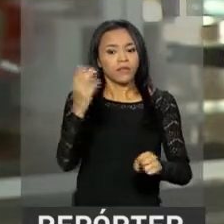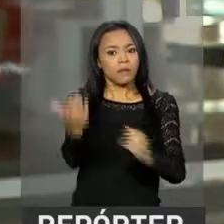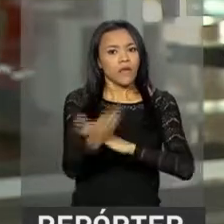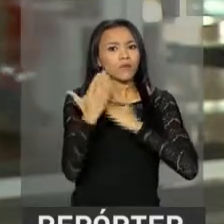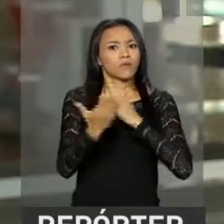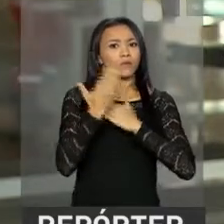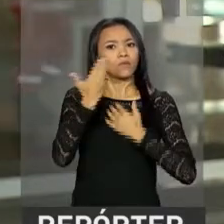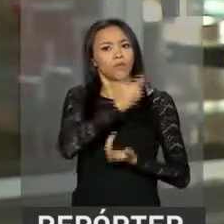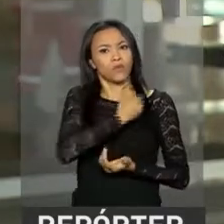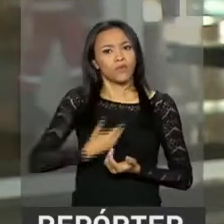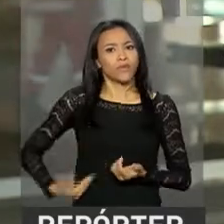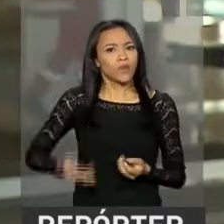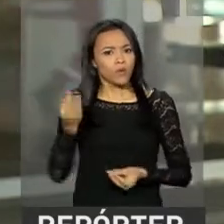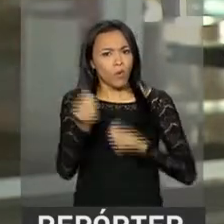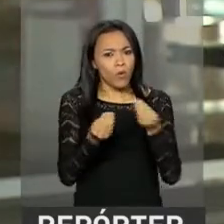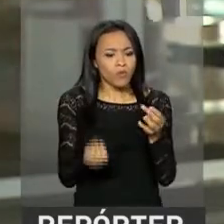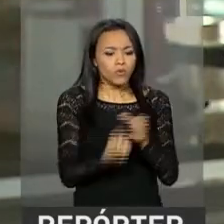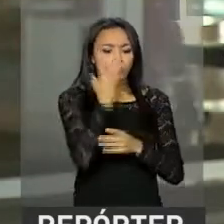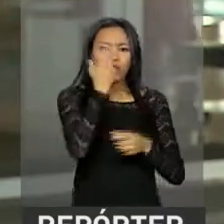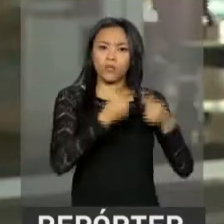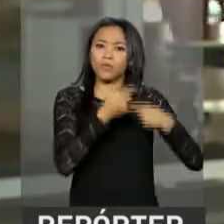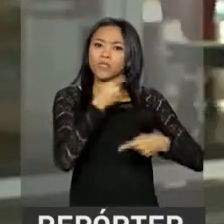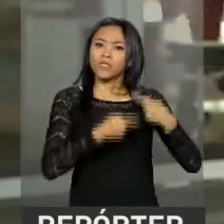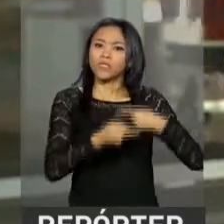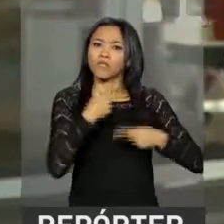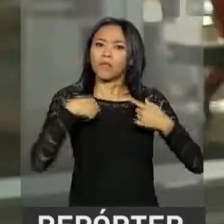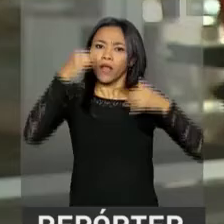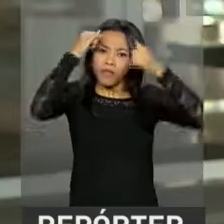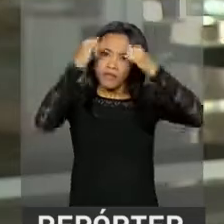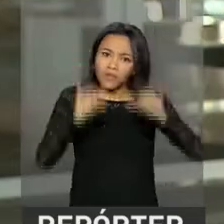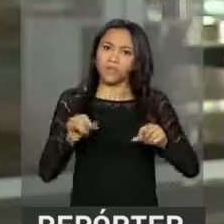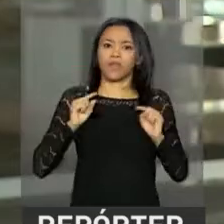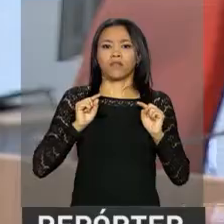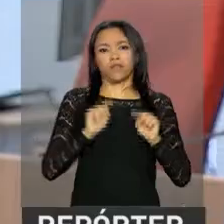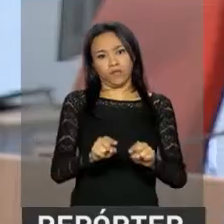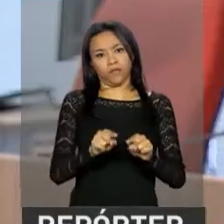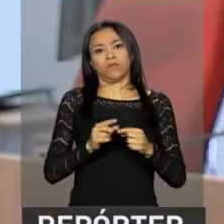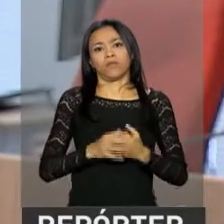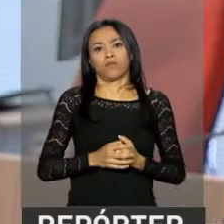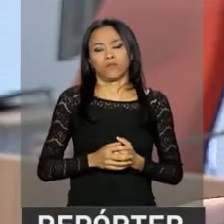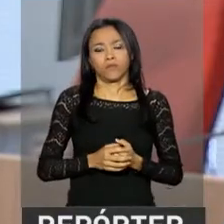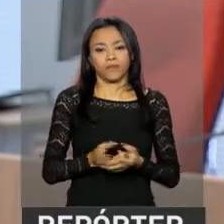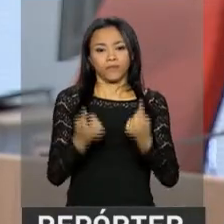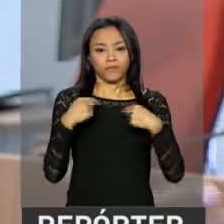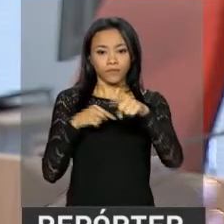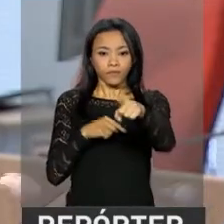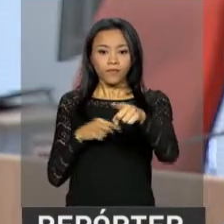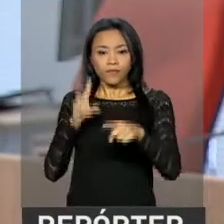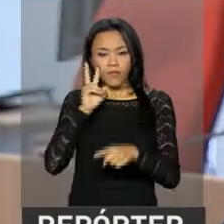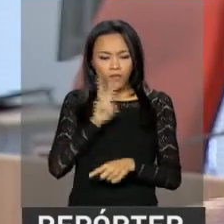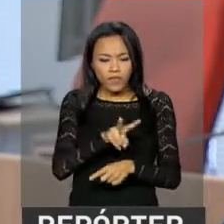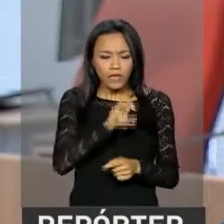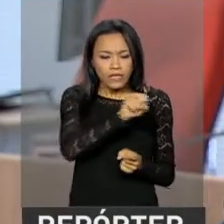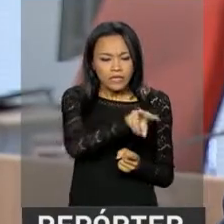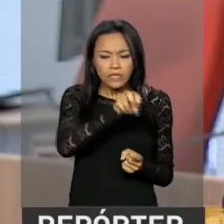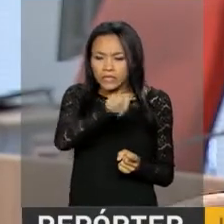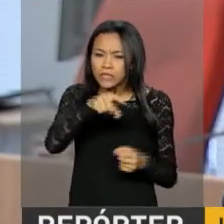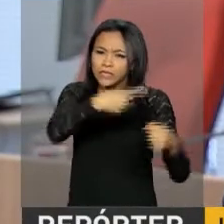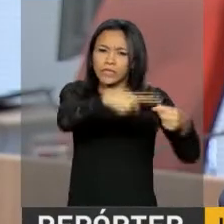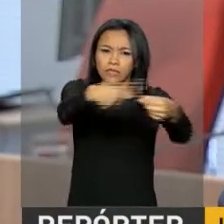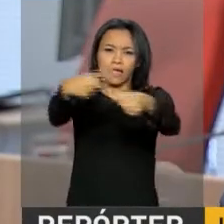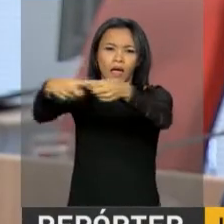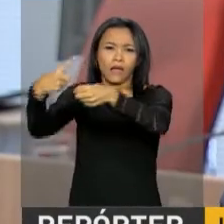governo na elaboração de políticas públicas para prevenir esse tipo de crime verificando as cidades onde há uma maior